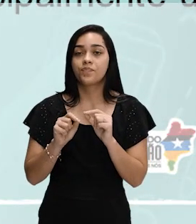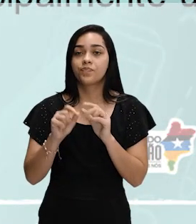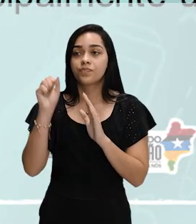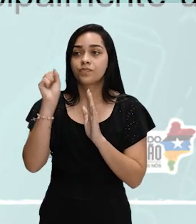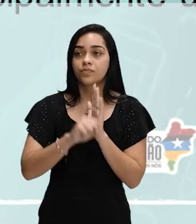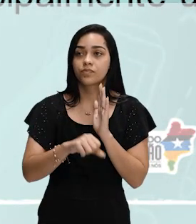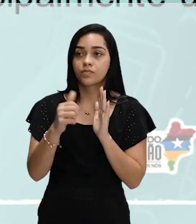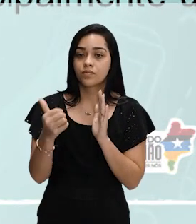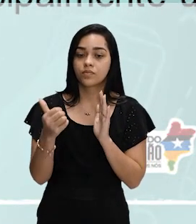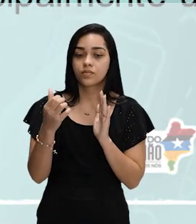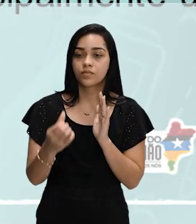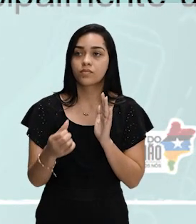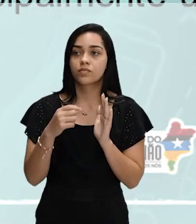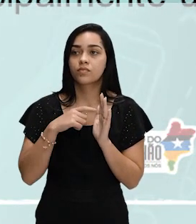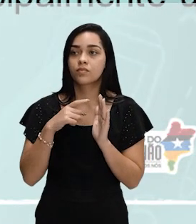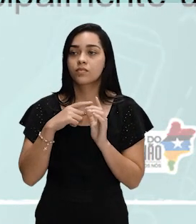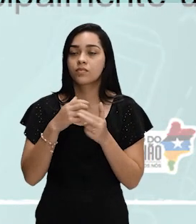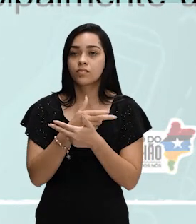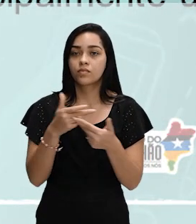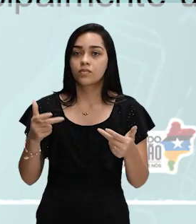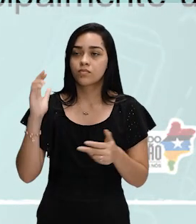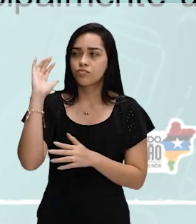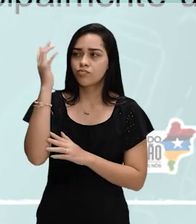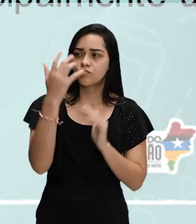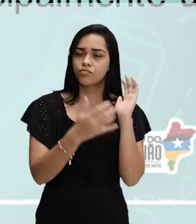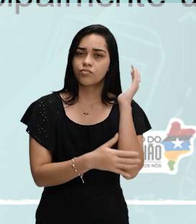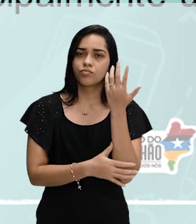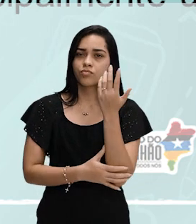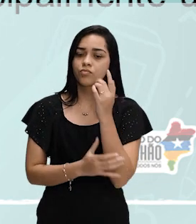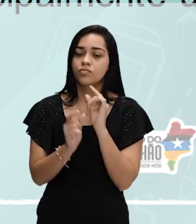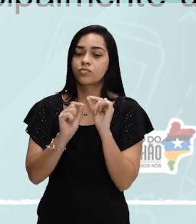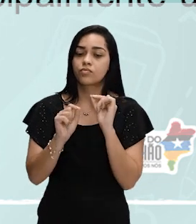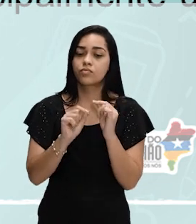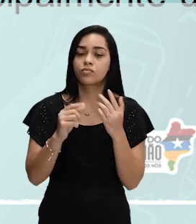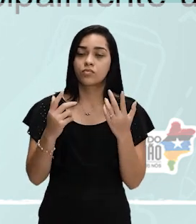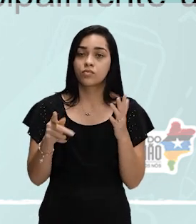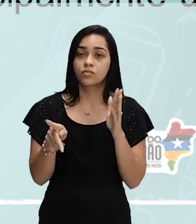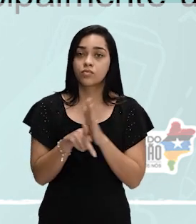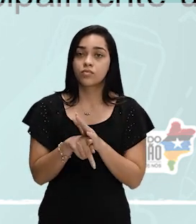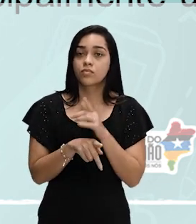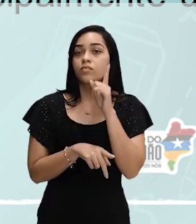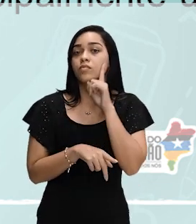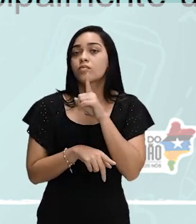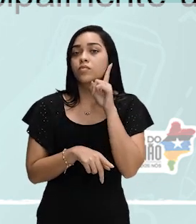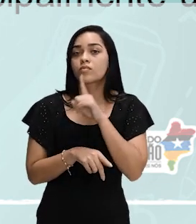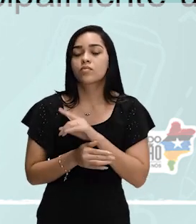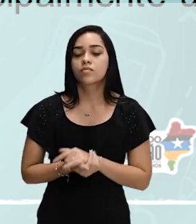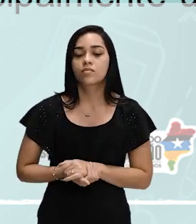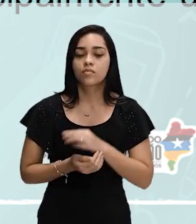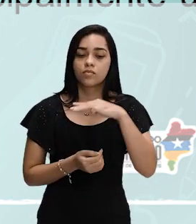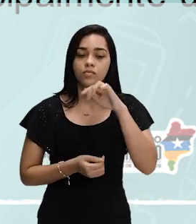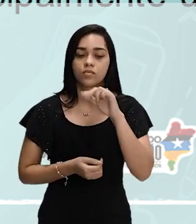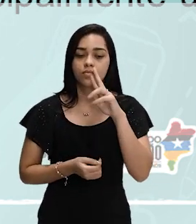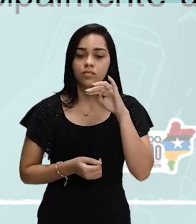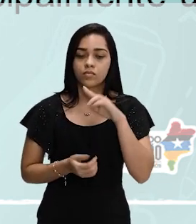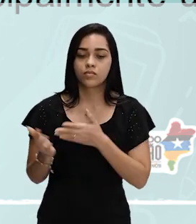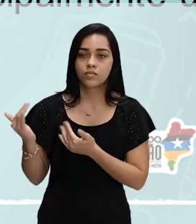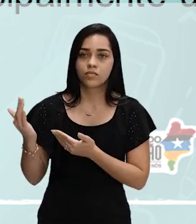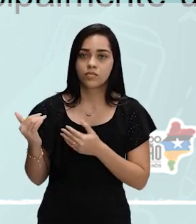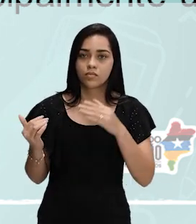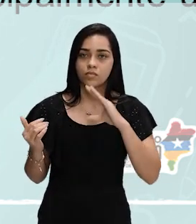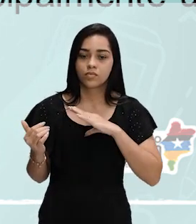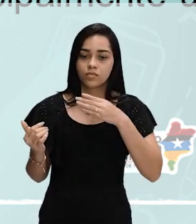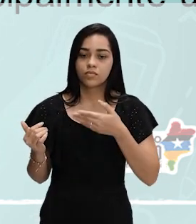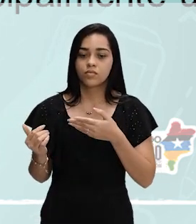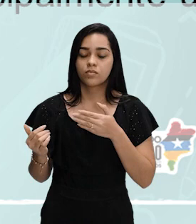século XVI, nas matas nordestinas, onde é o litoral do Ceará, tá bom? Martim, um jovem guerreiro português,